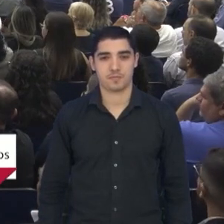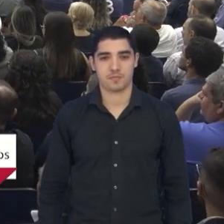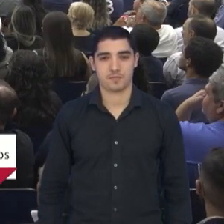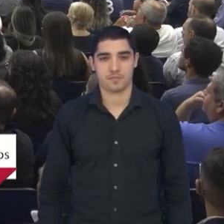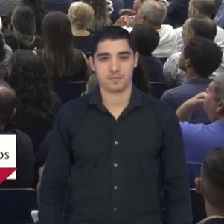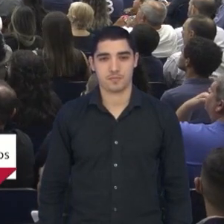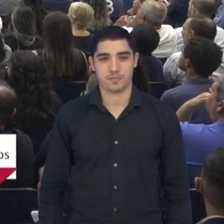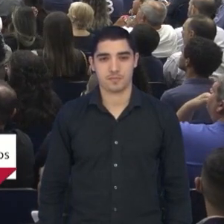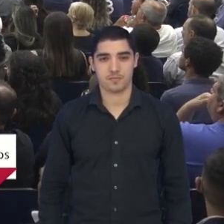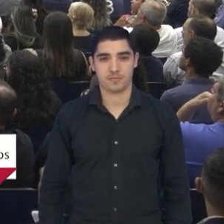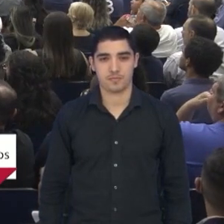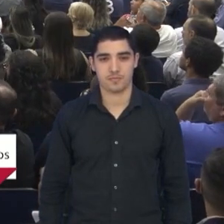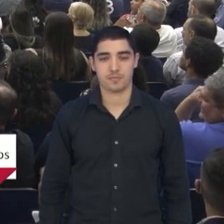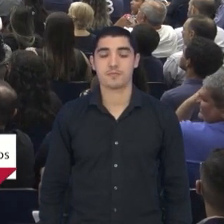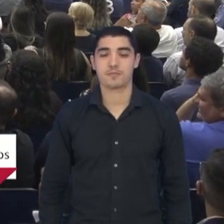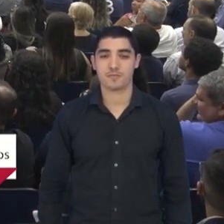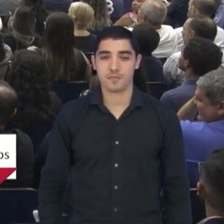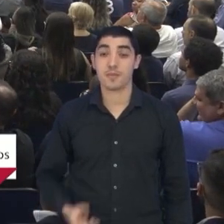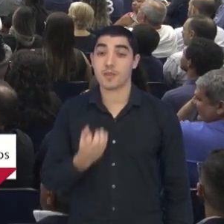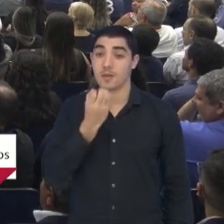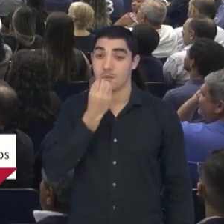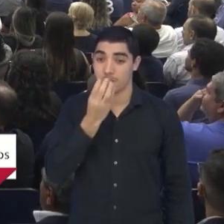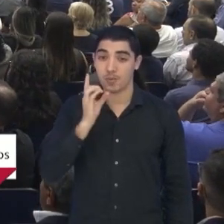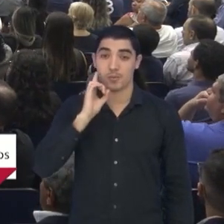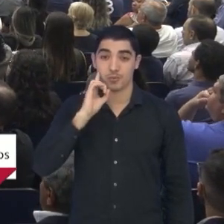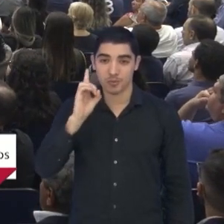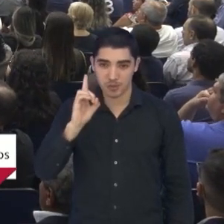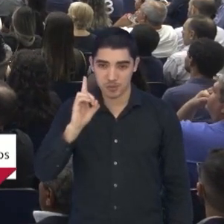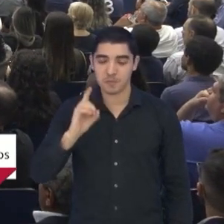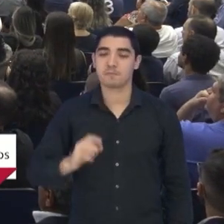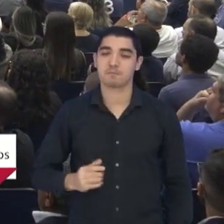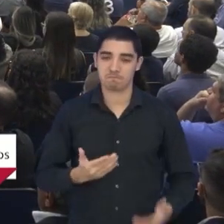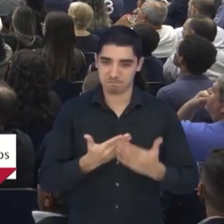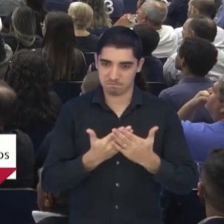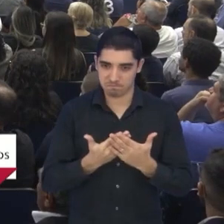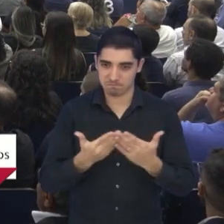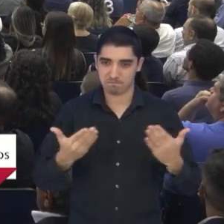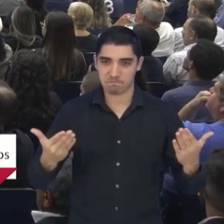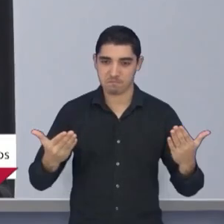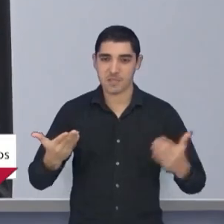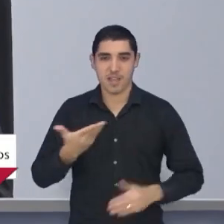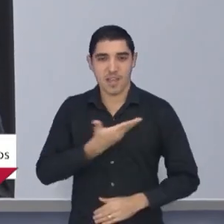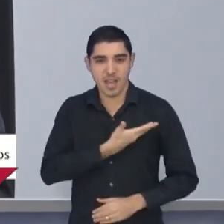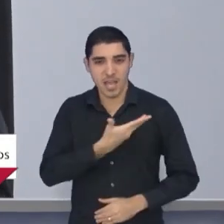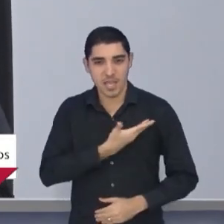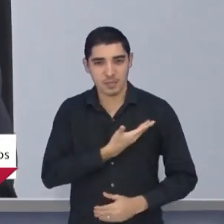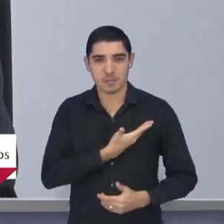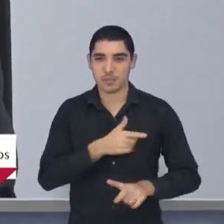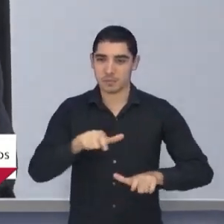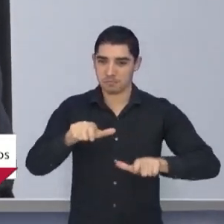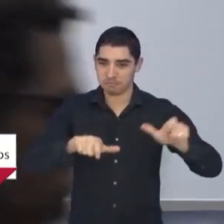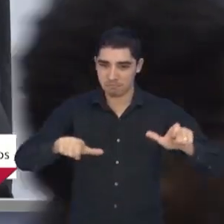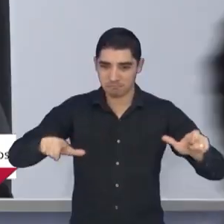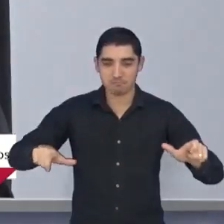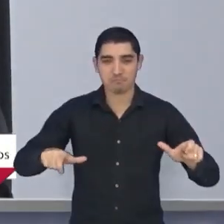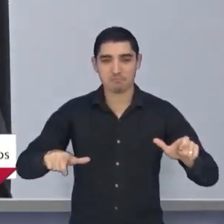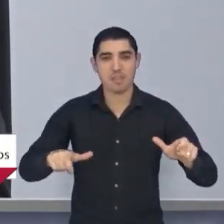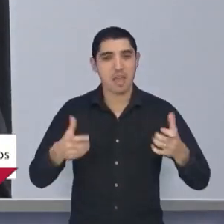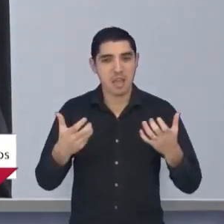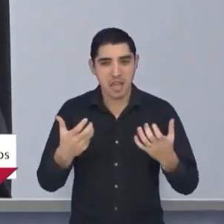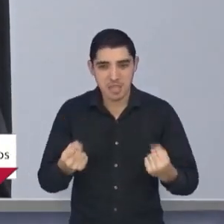trabalhos muito bom dia a todos os amigos e amigas que acorrem esta